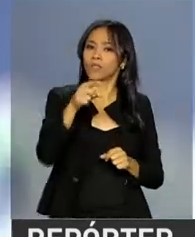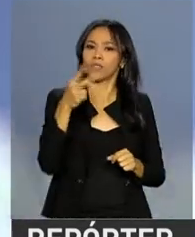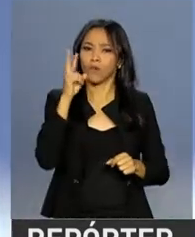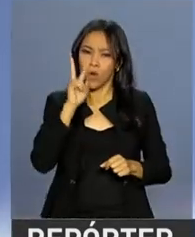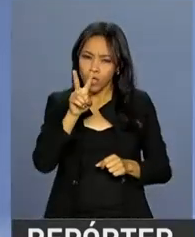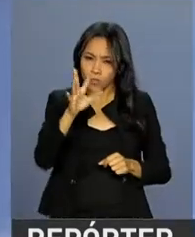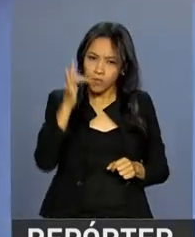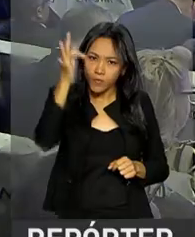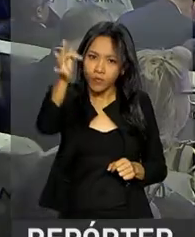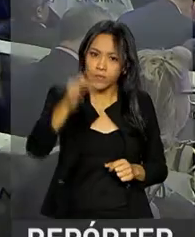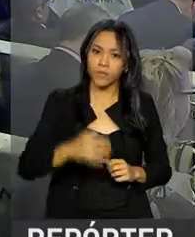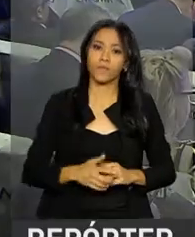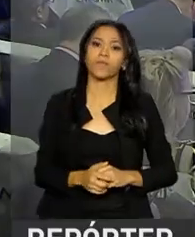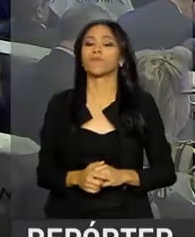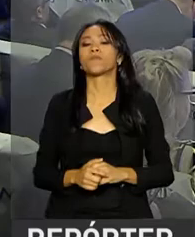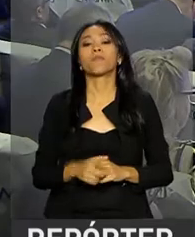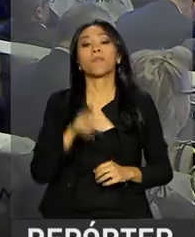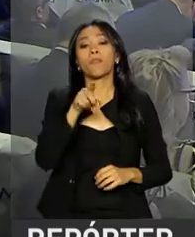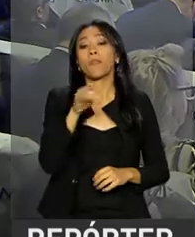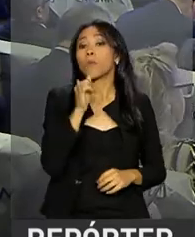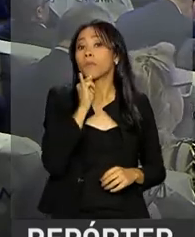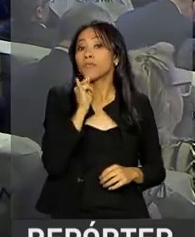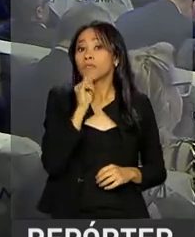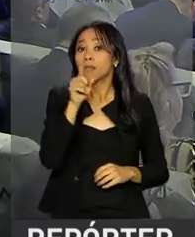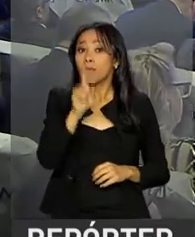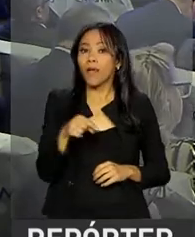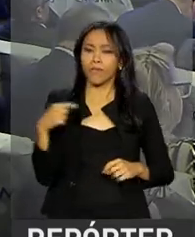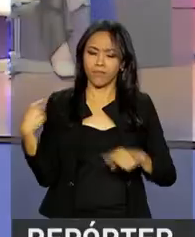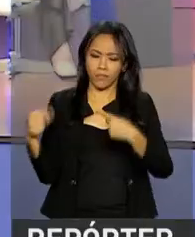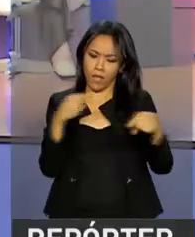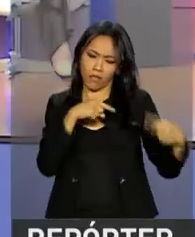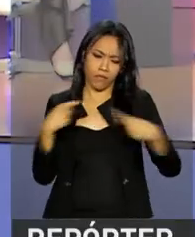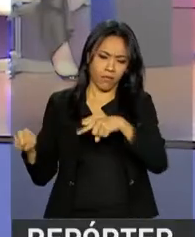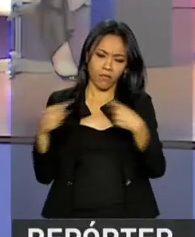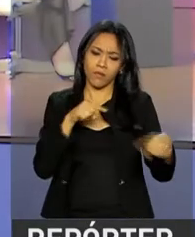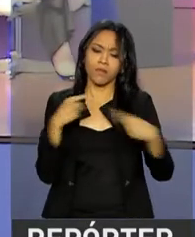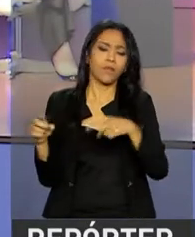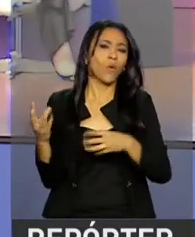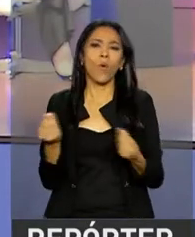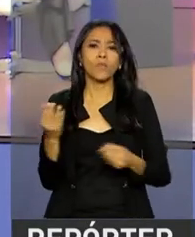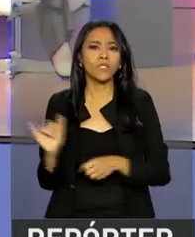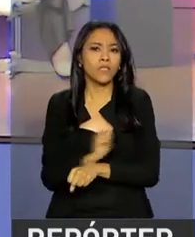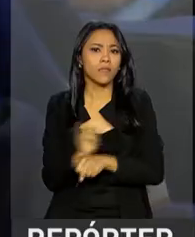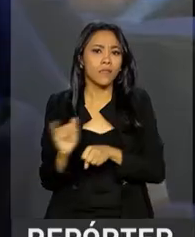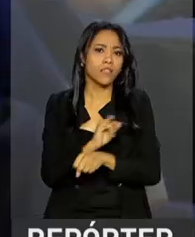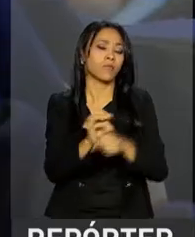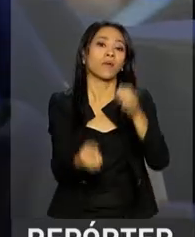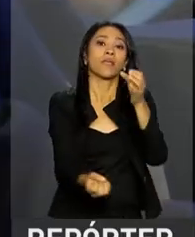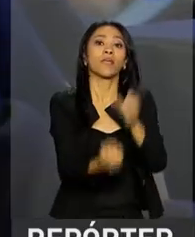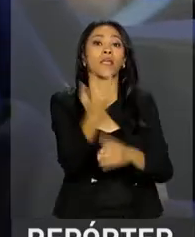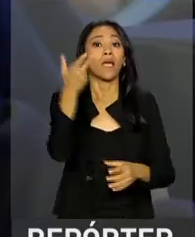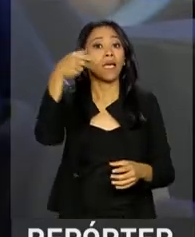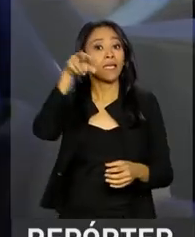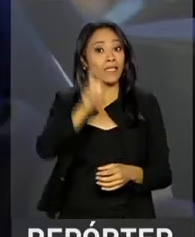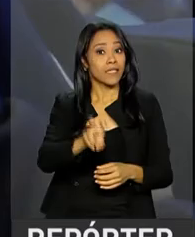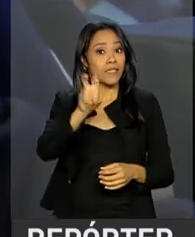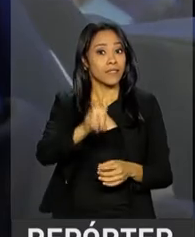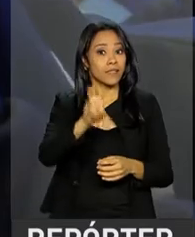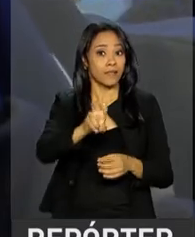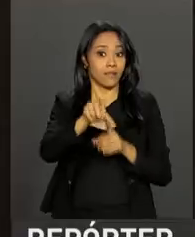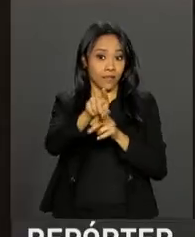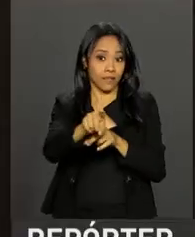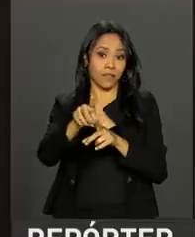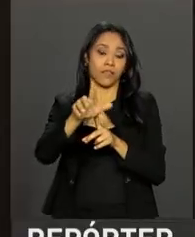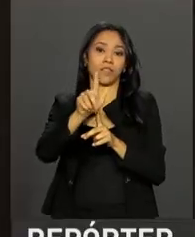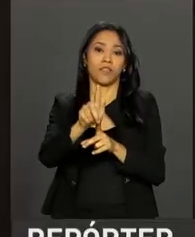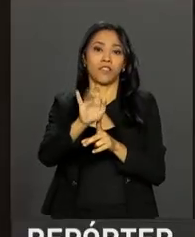futuro. Um exemplo é o debate sobre as estratégias empresariais para a implantação da quinta geração da banda larga